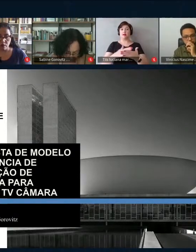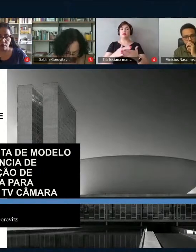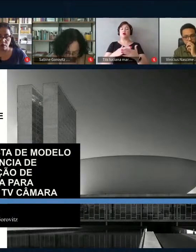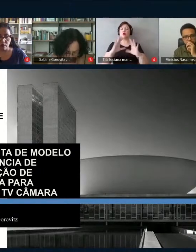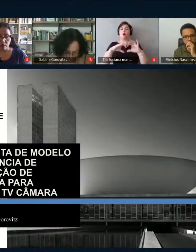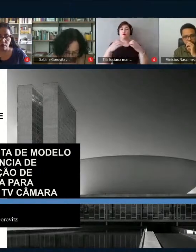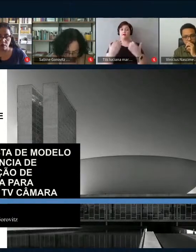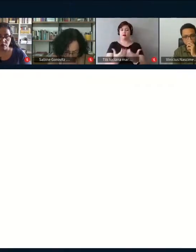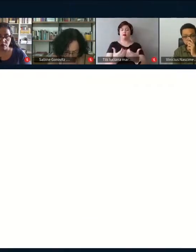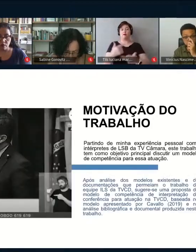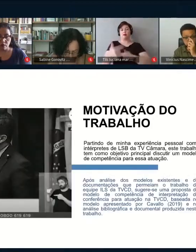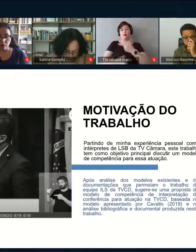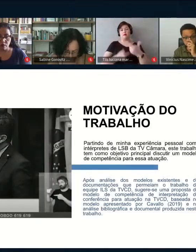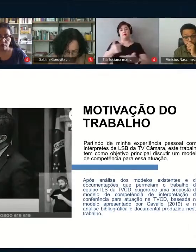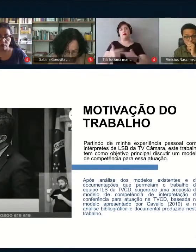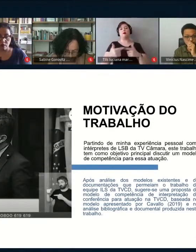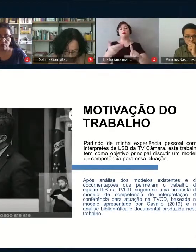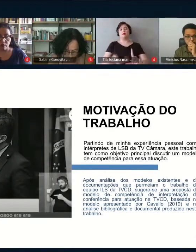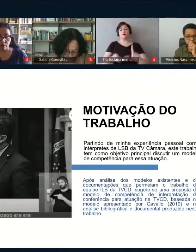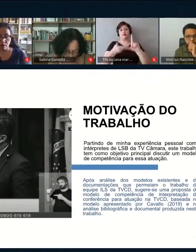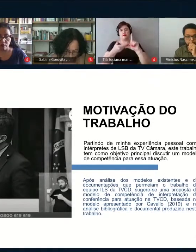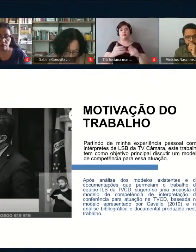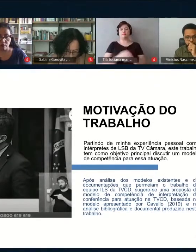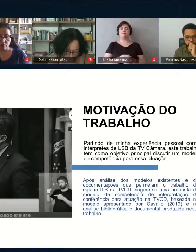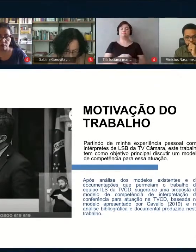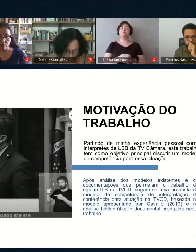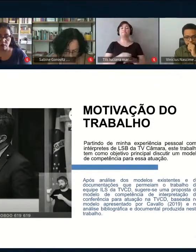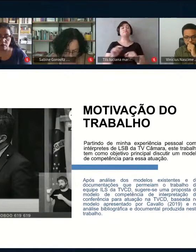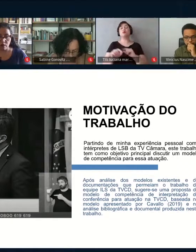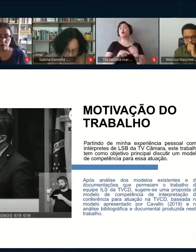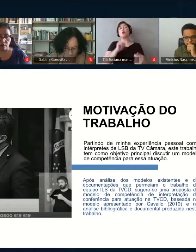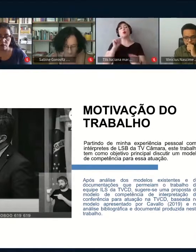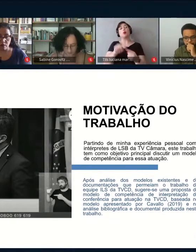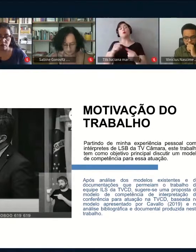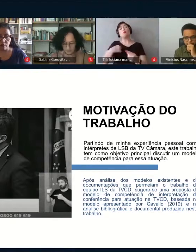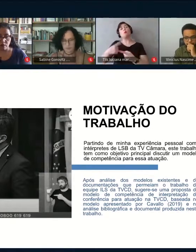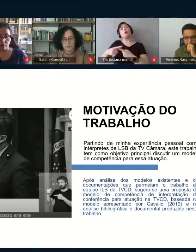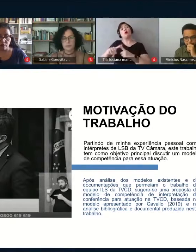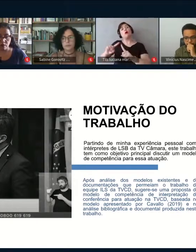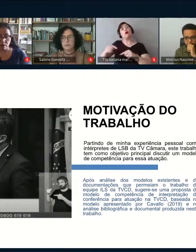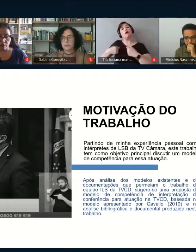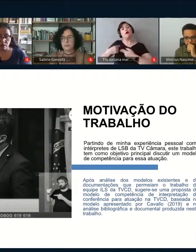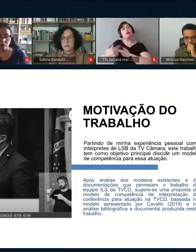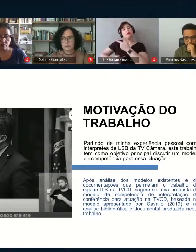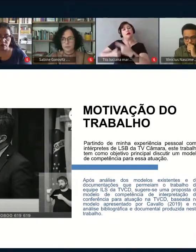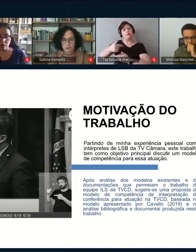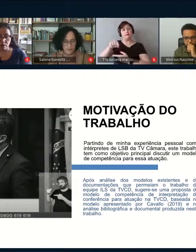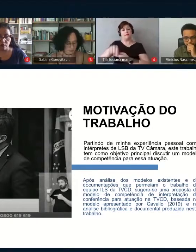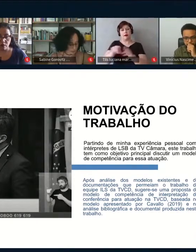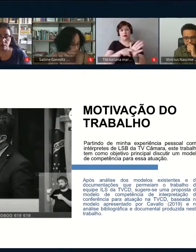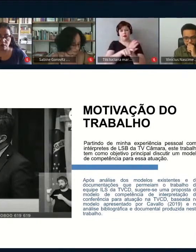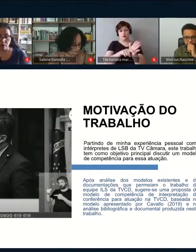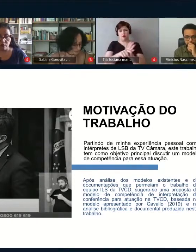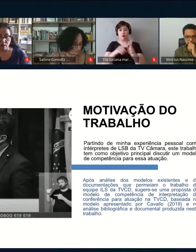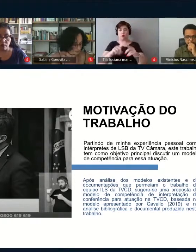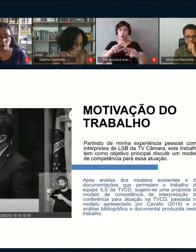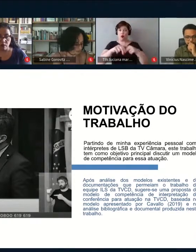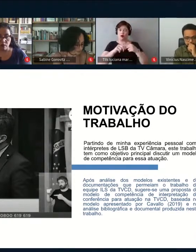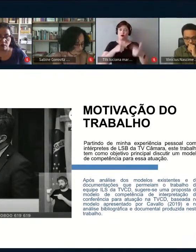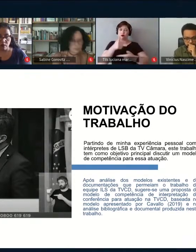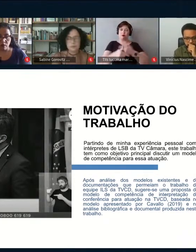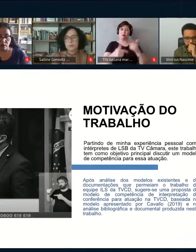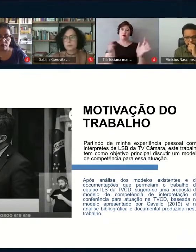atuação na TV Câmara. A motivação desse trabalho se dá justamente pela minha atuação com a equipe